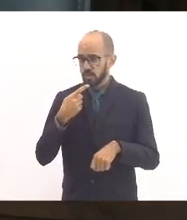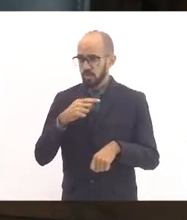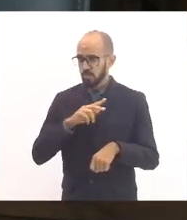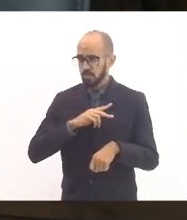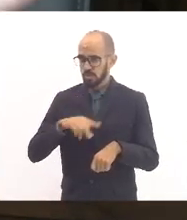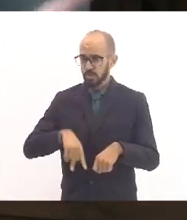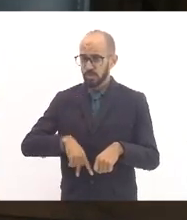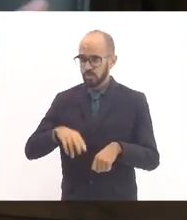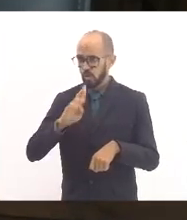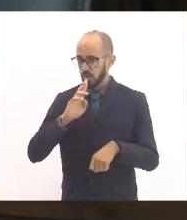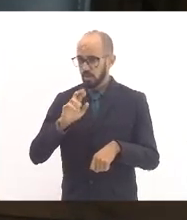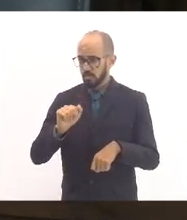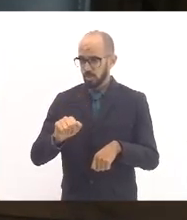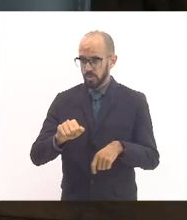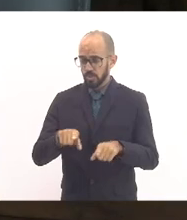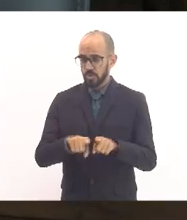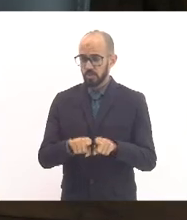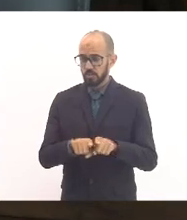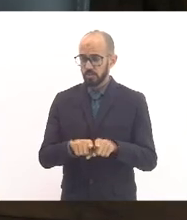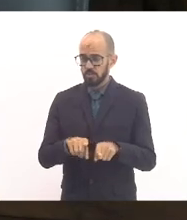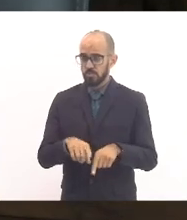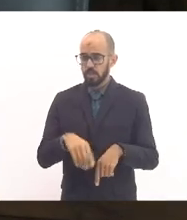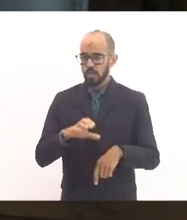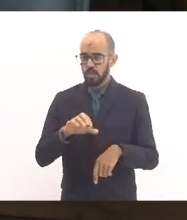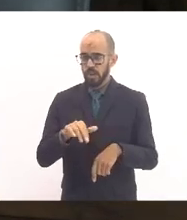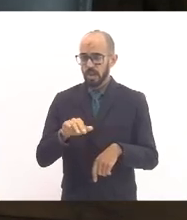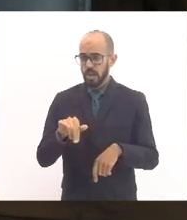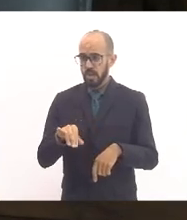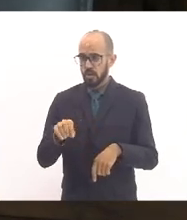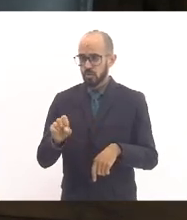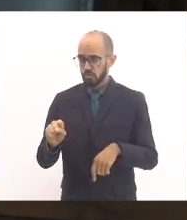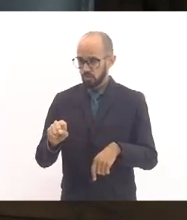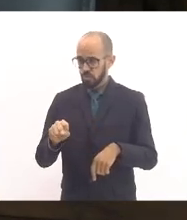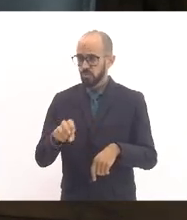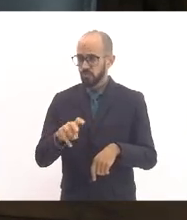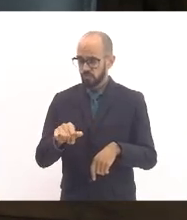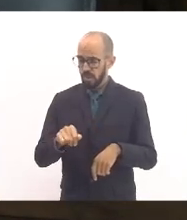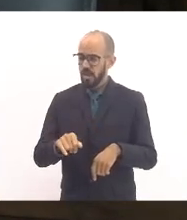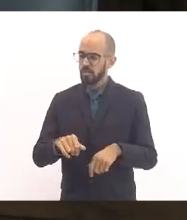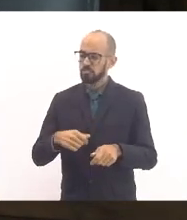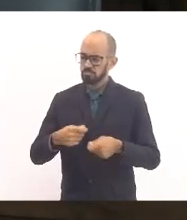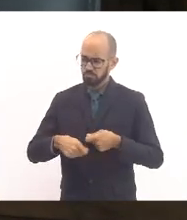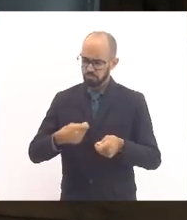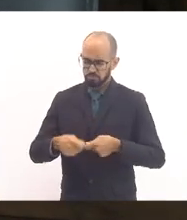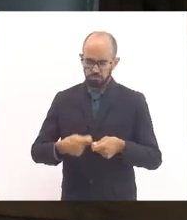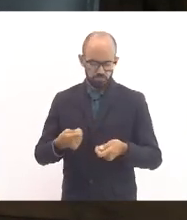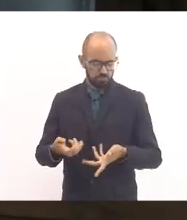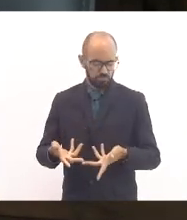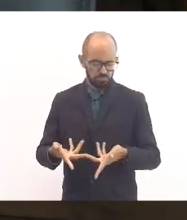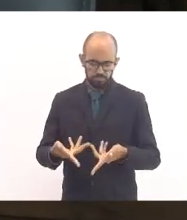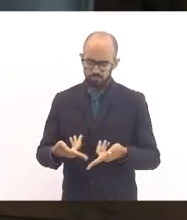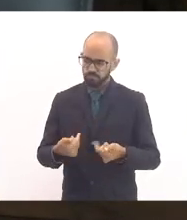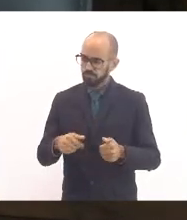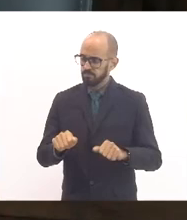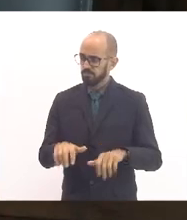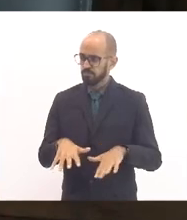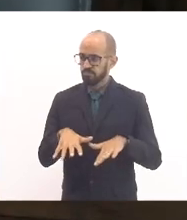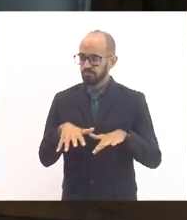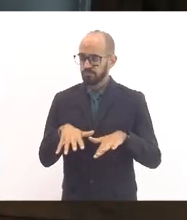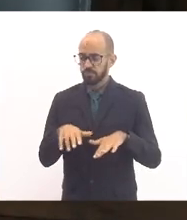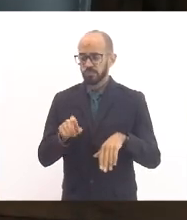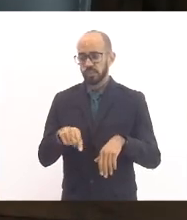Presidente Rodrigo Amorim o Presidente Carlos Augusto vão conduzir como sempre fazem com maestria essa audiência é